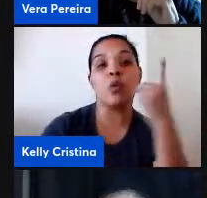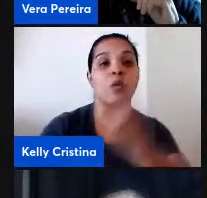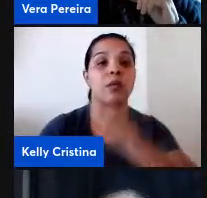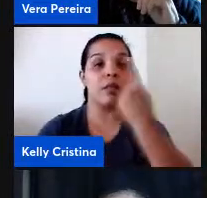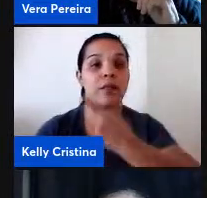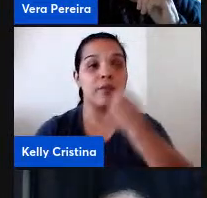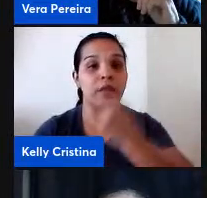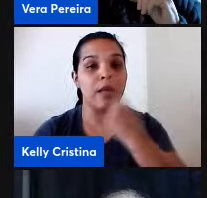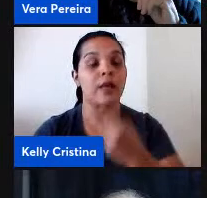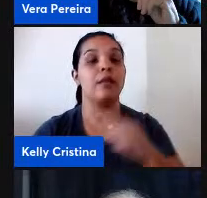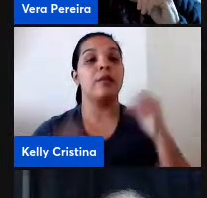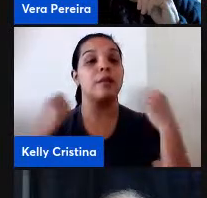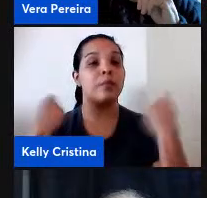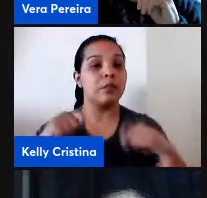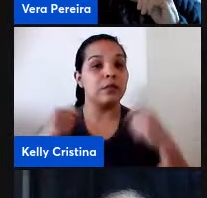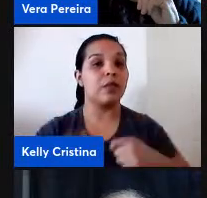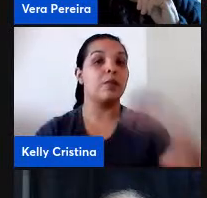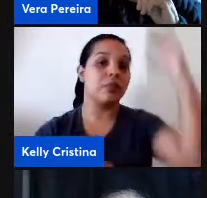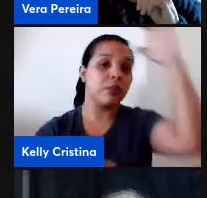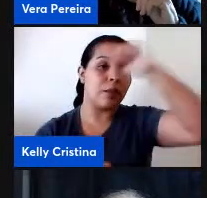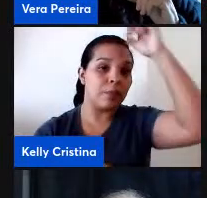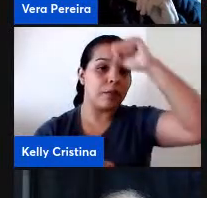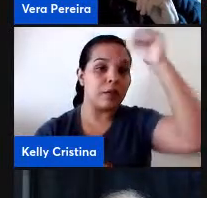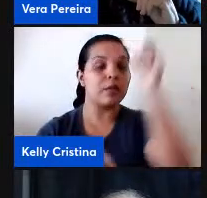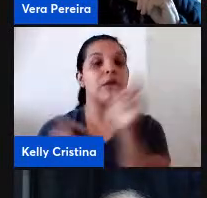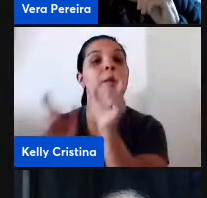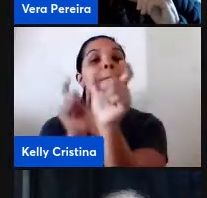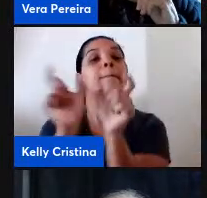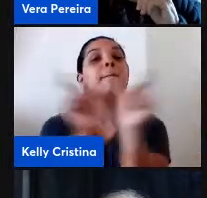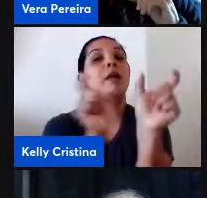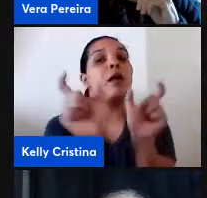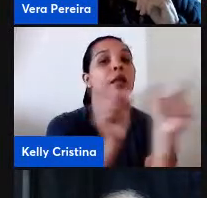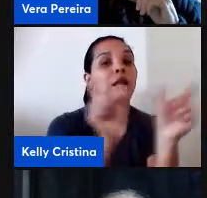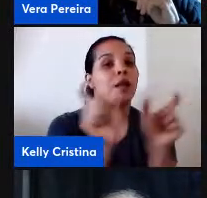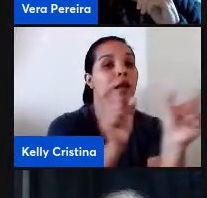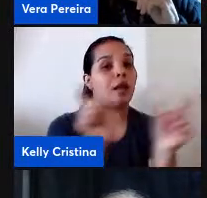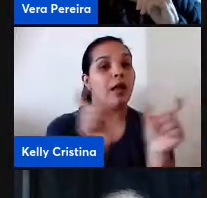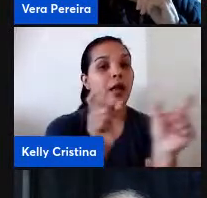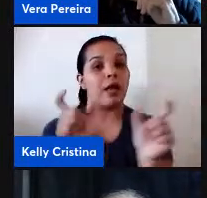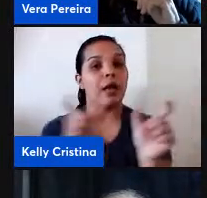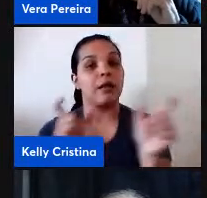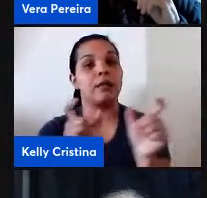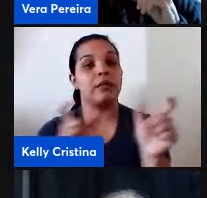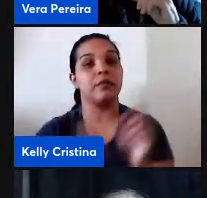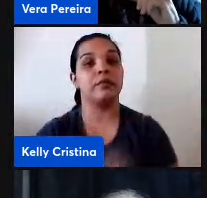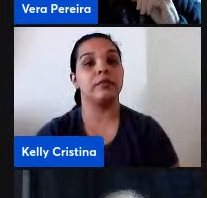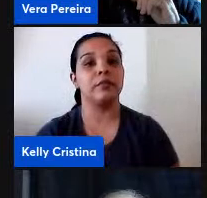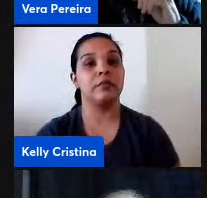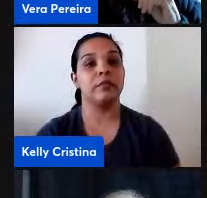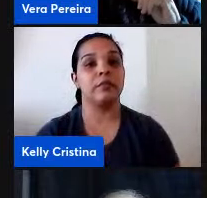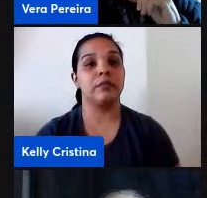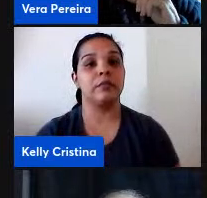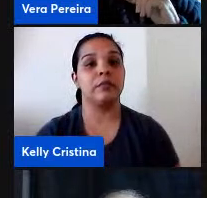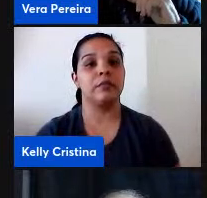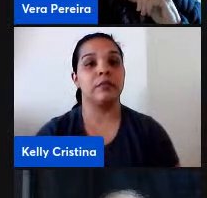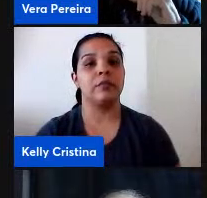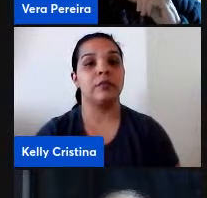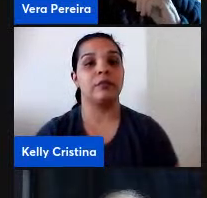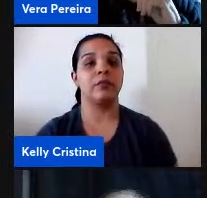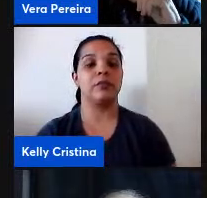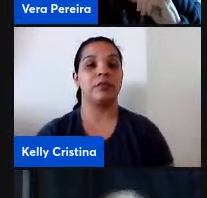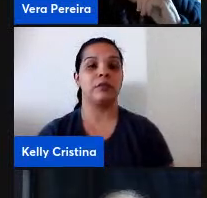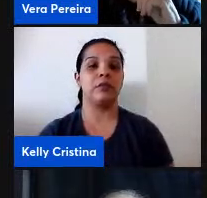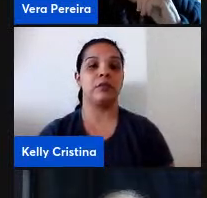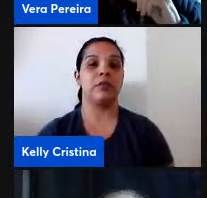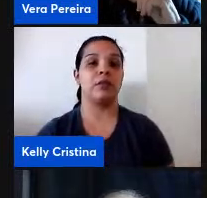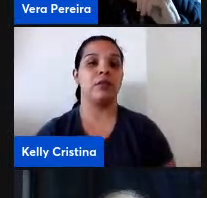que aprender a escrever palavras. Para isso, precisamos consciência da palavra,